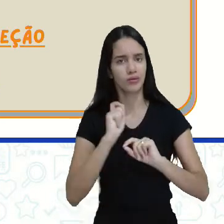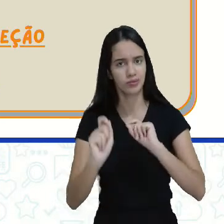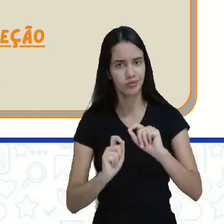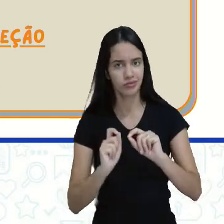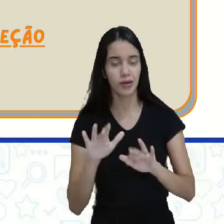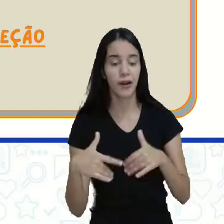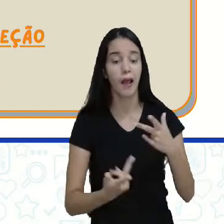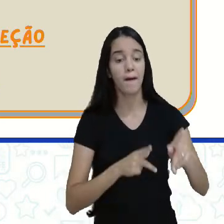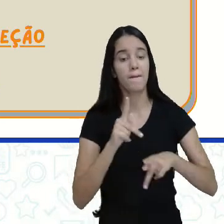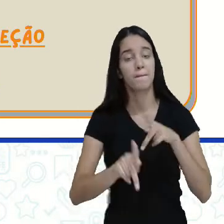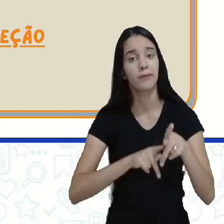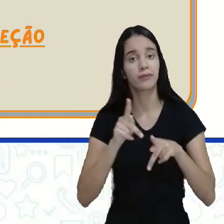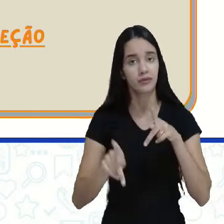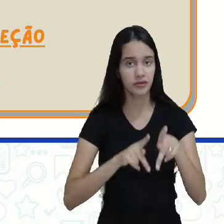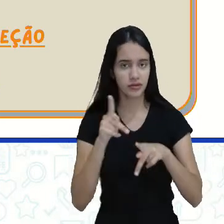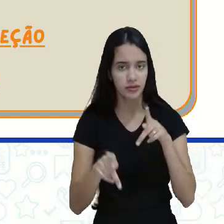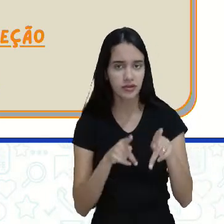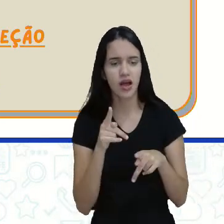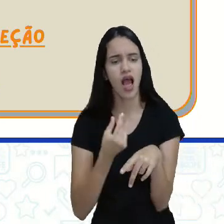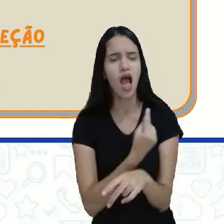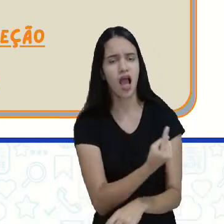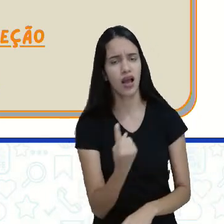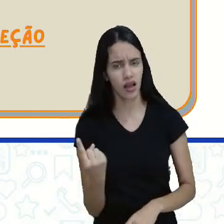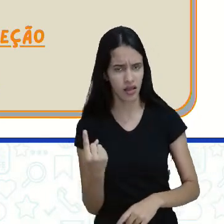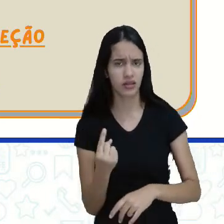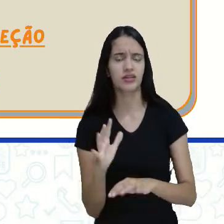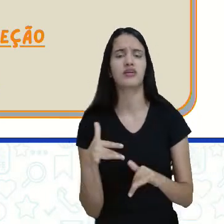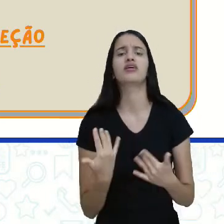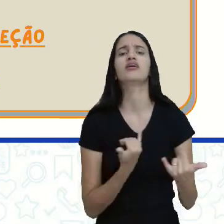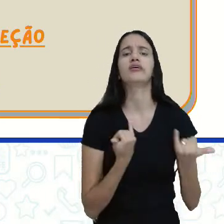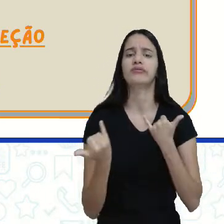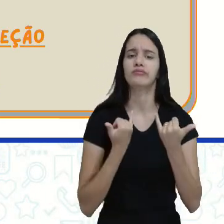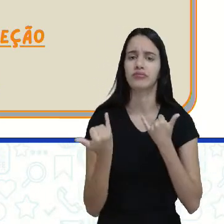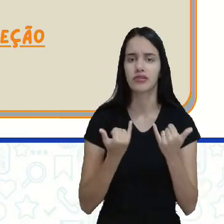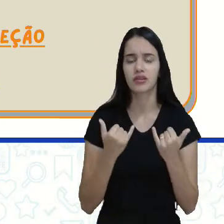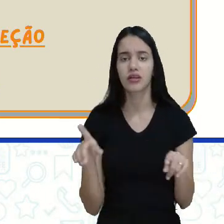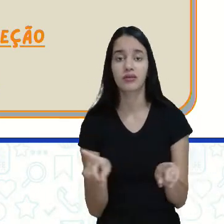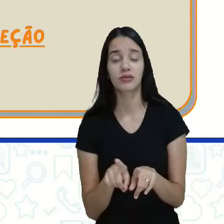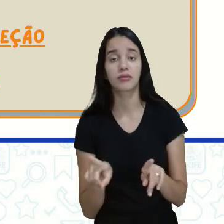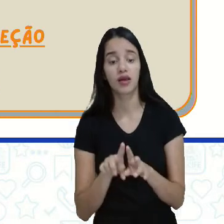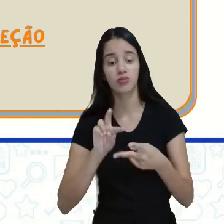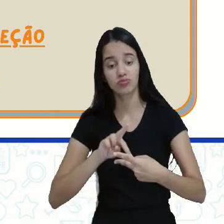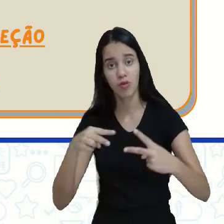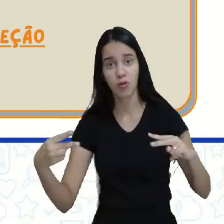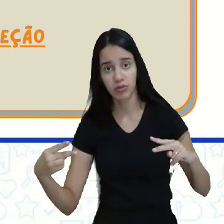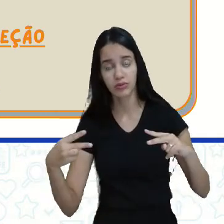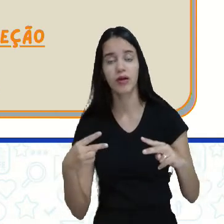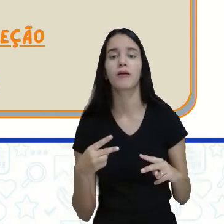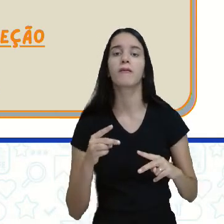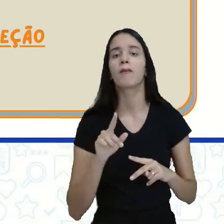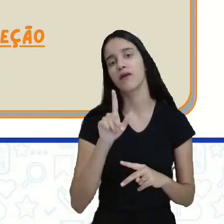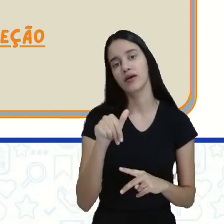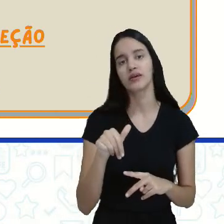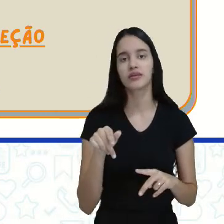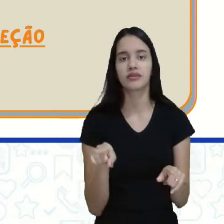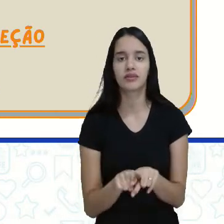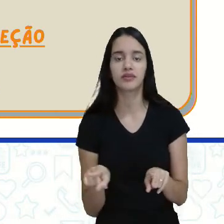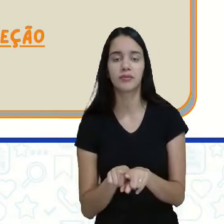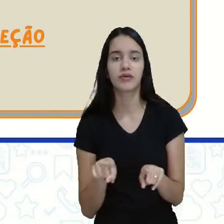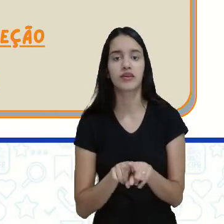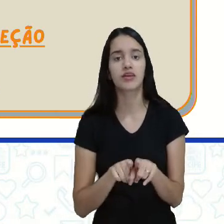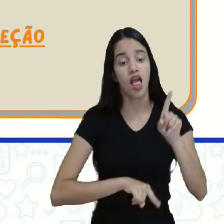para aquela população, para cada indivíduo, né? Fontes de variabilidade genética, atuando aí em cima